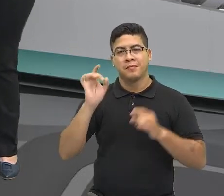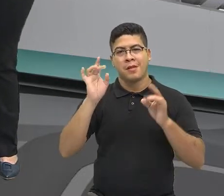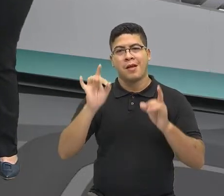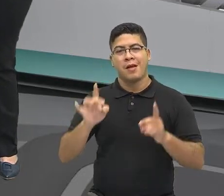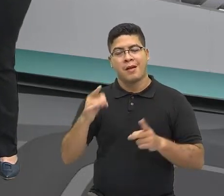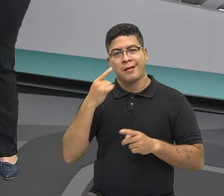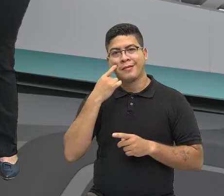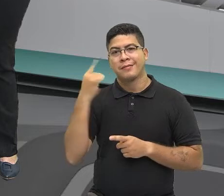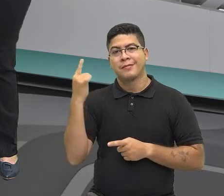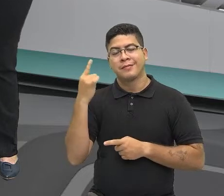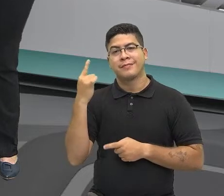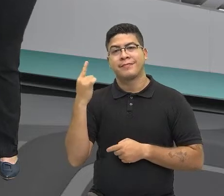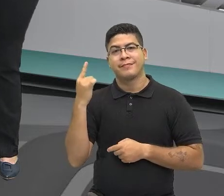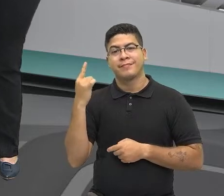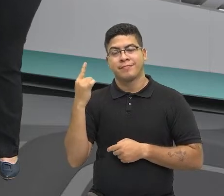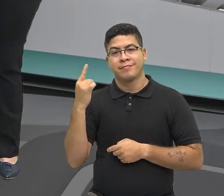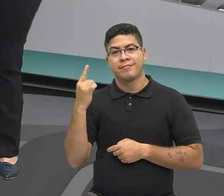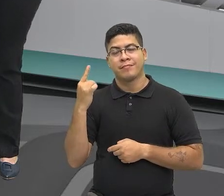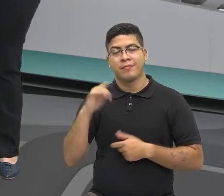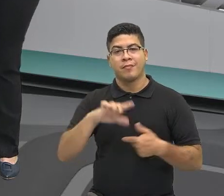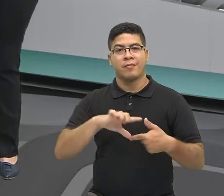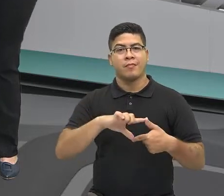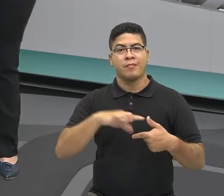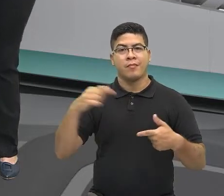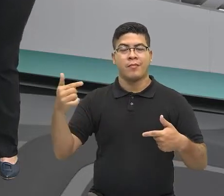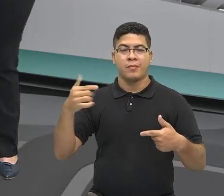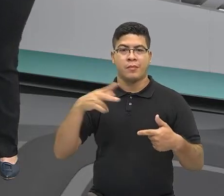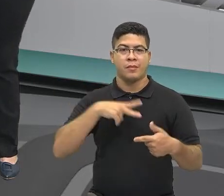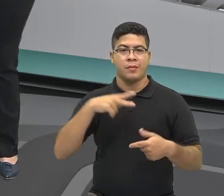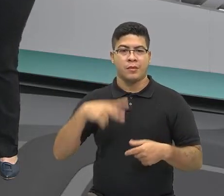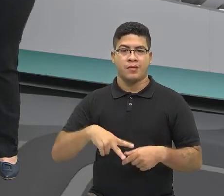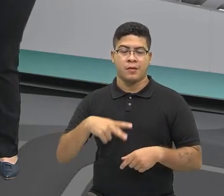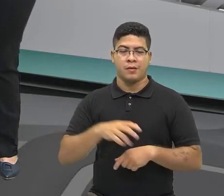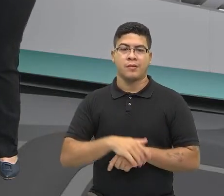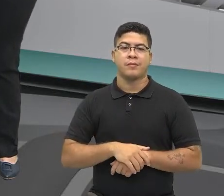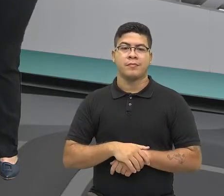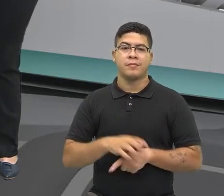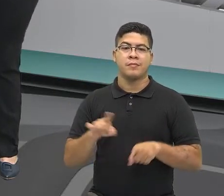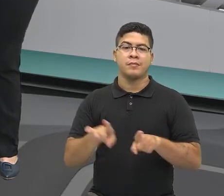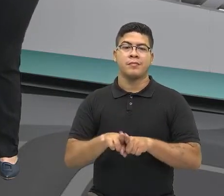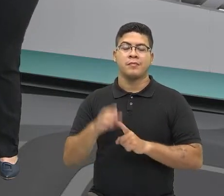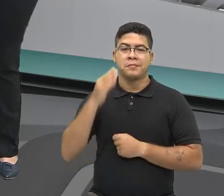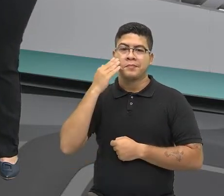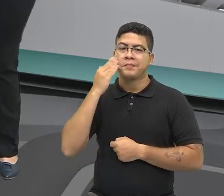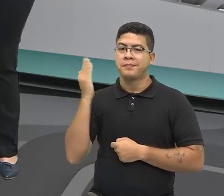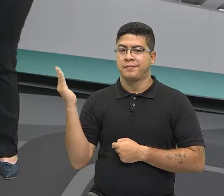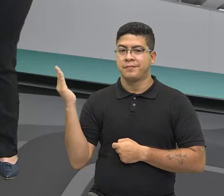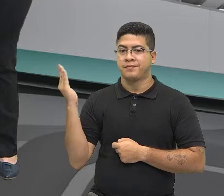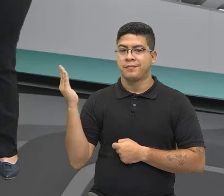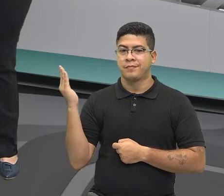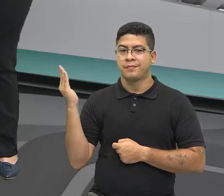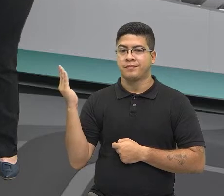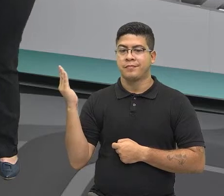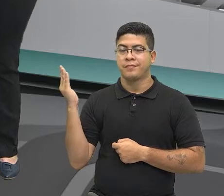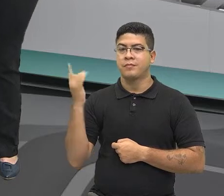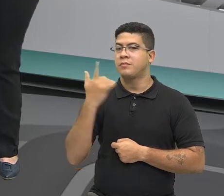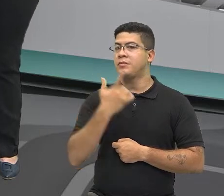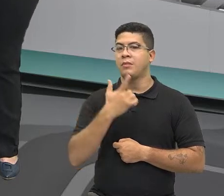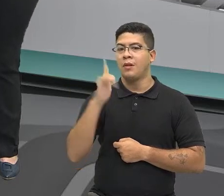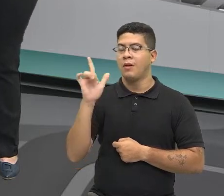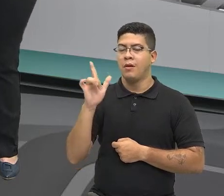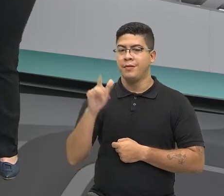lá no modernismo português. Mário de Carneiro, outro, Cortez